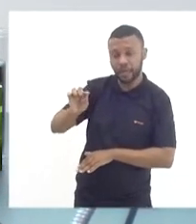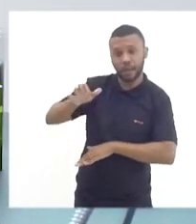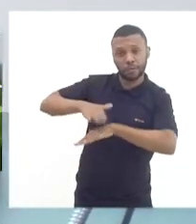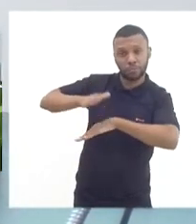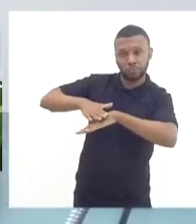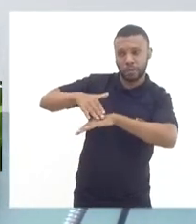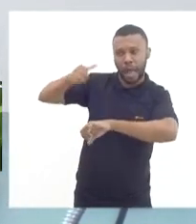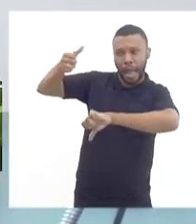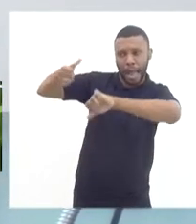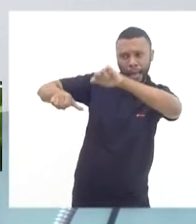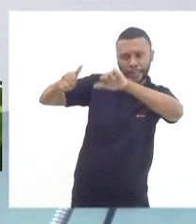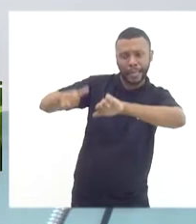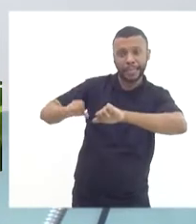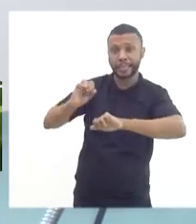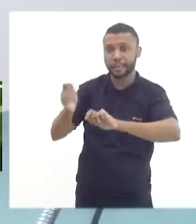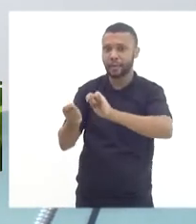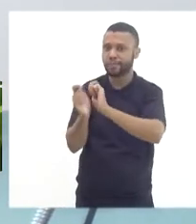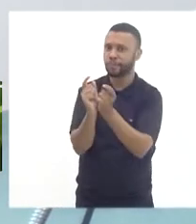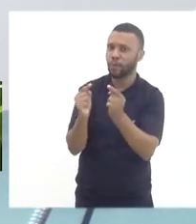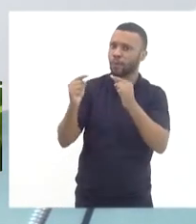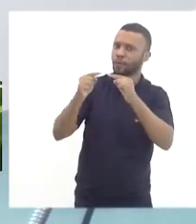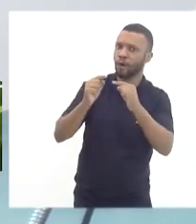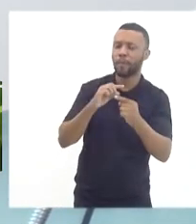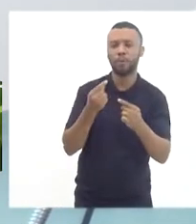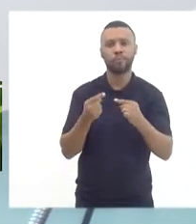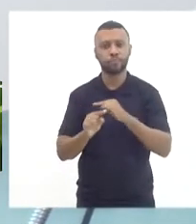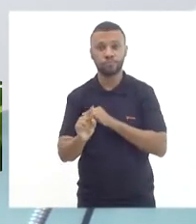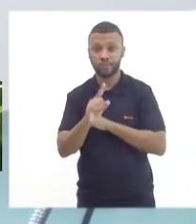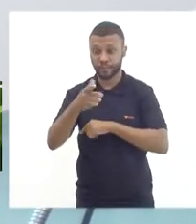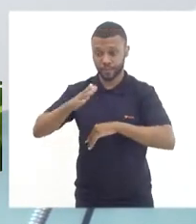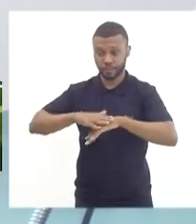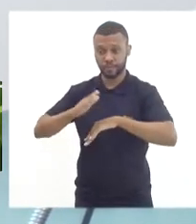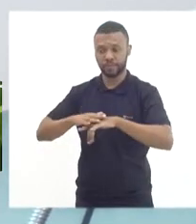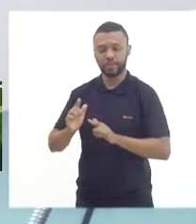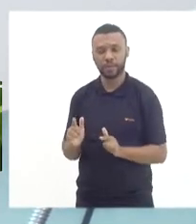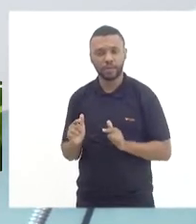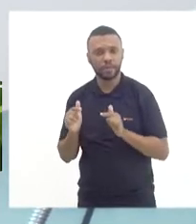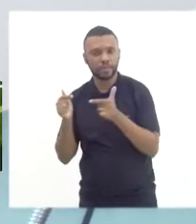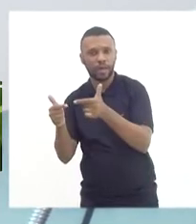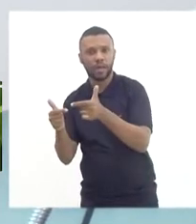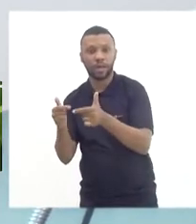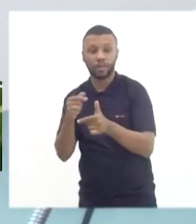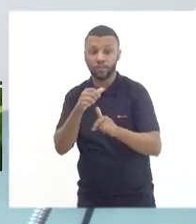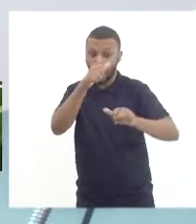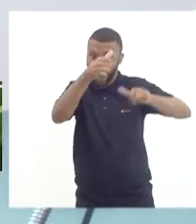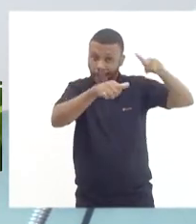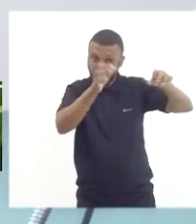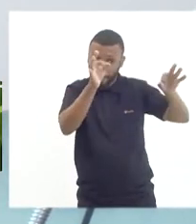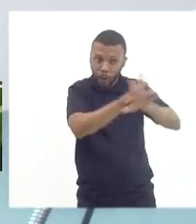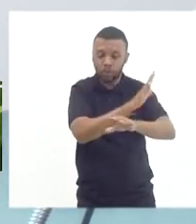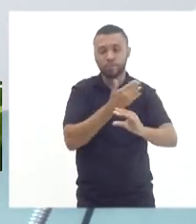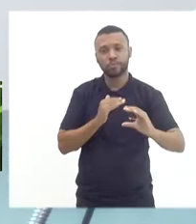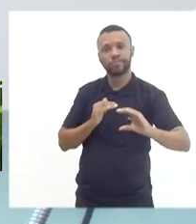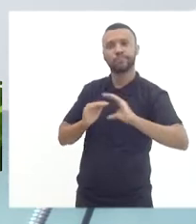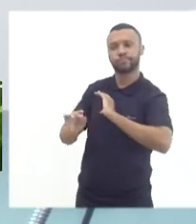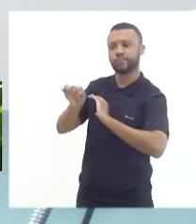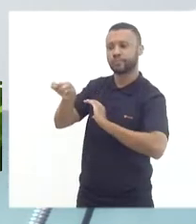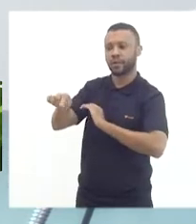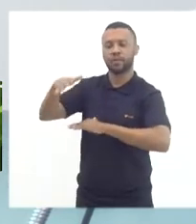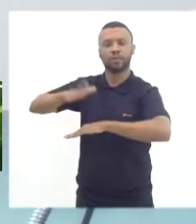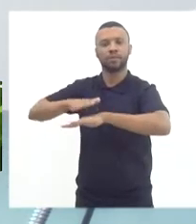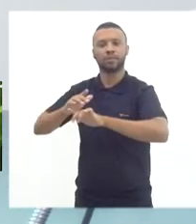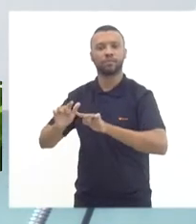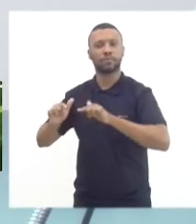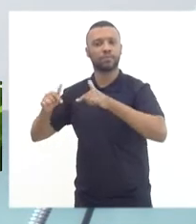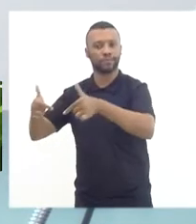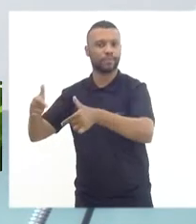a conformidade ou não. O que o senhor vai fazer é executar a análise que foi feita pela CGE. Como